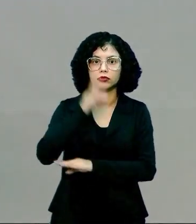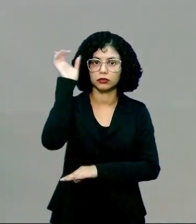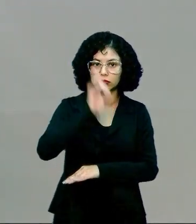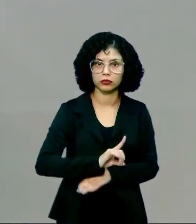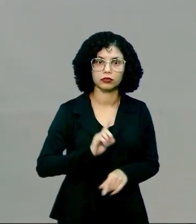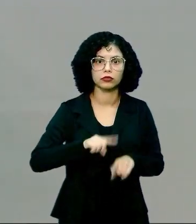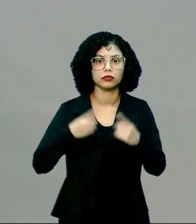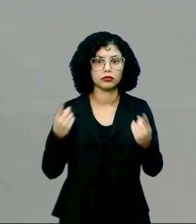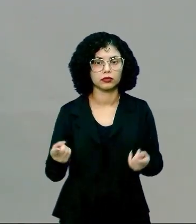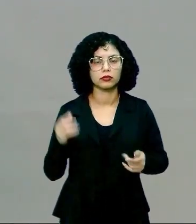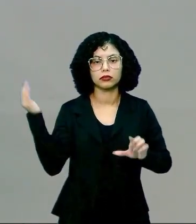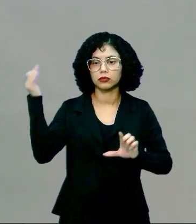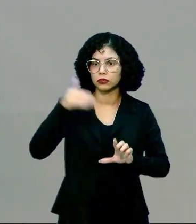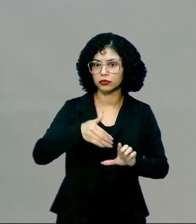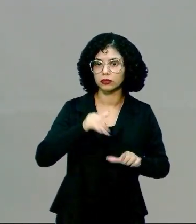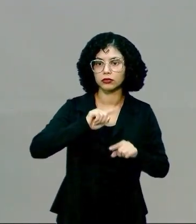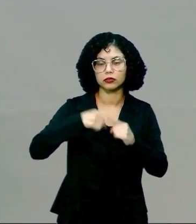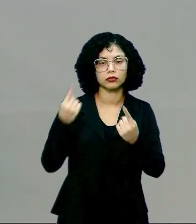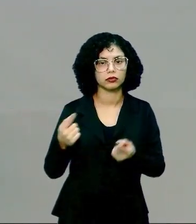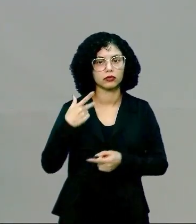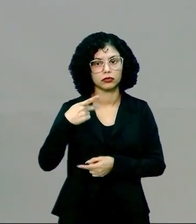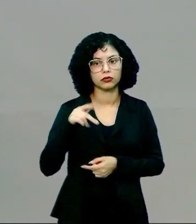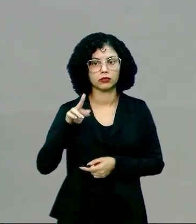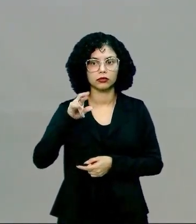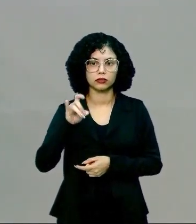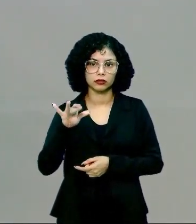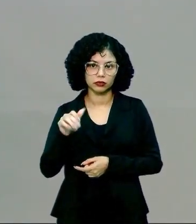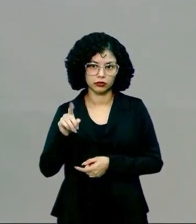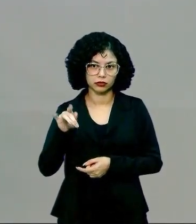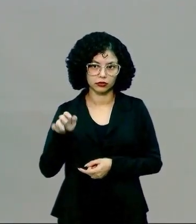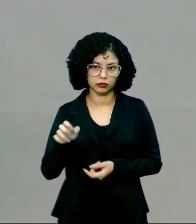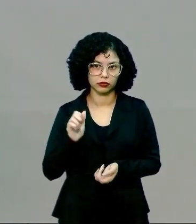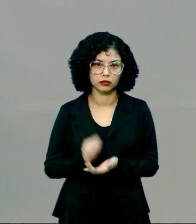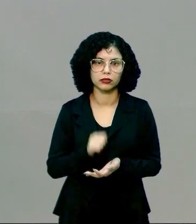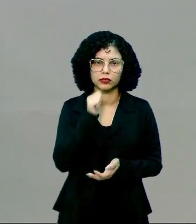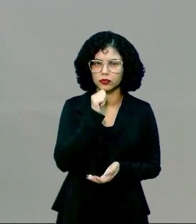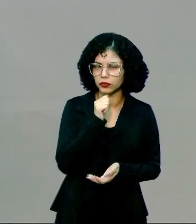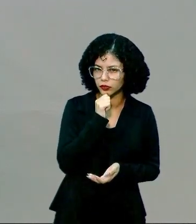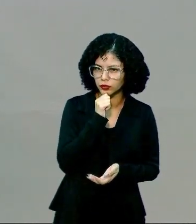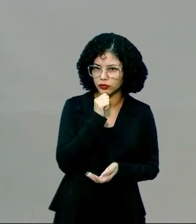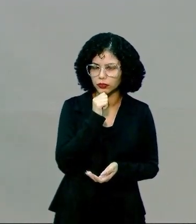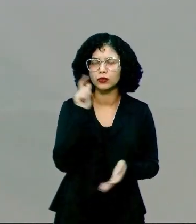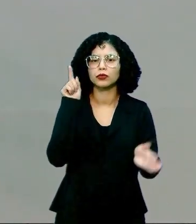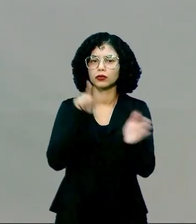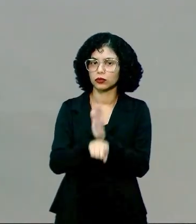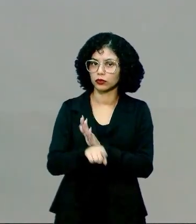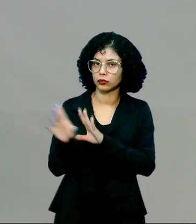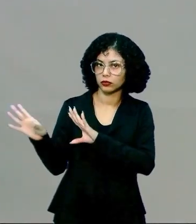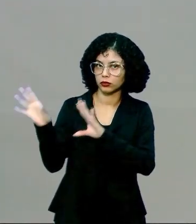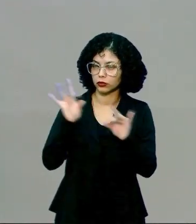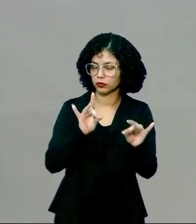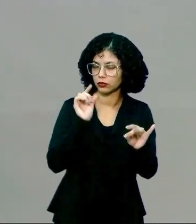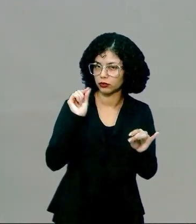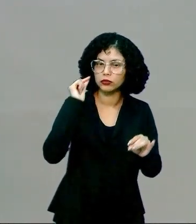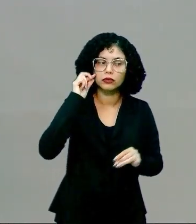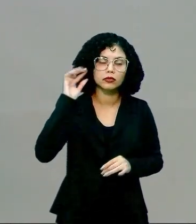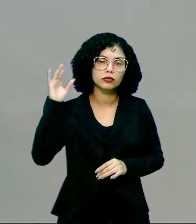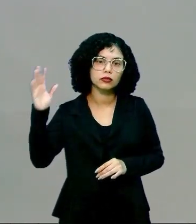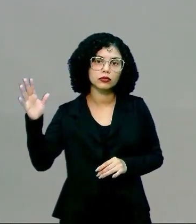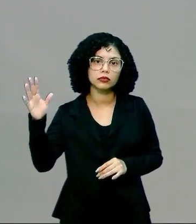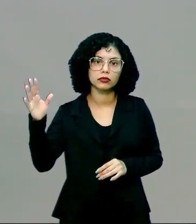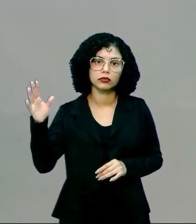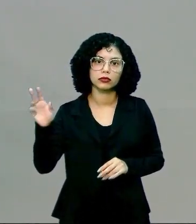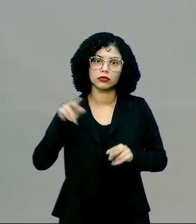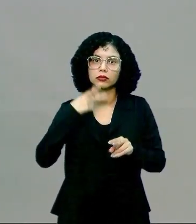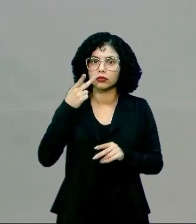só o acesso, mas de pura efetivação. O enunciado da questão, ele nos traz uma reflexão